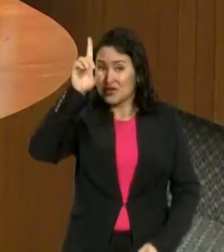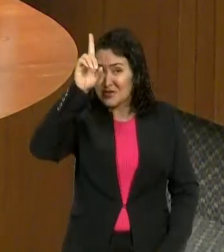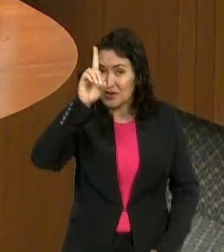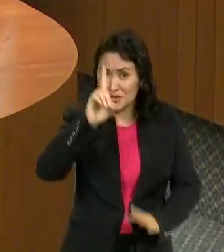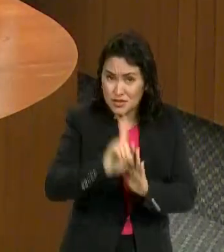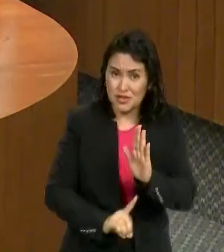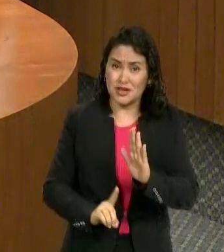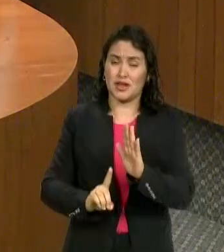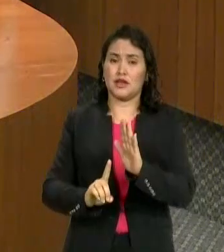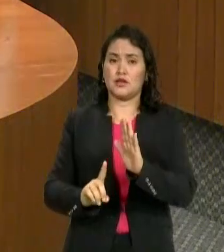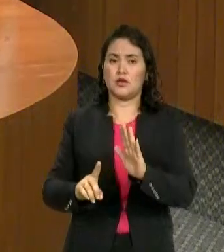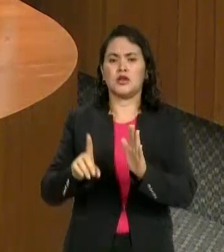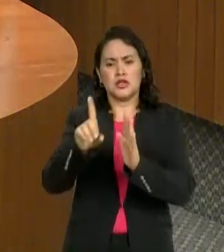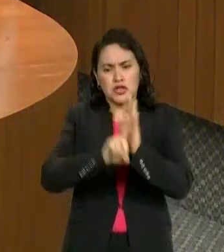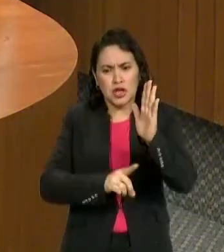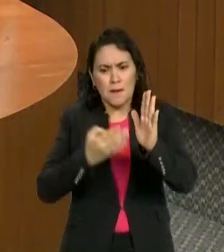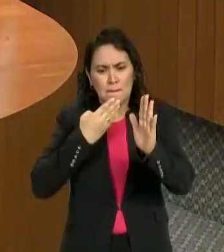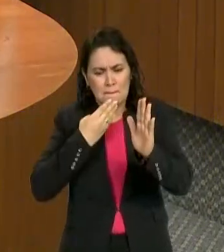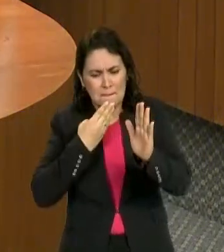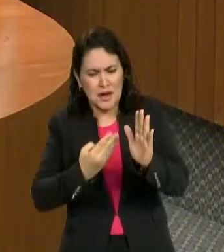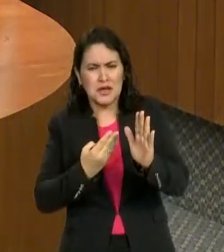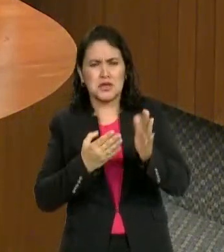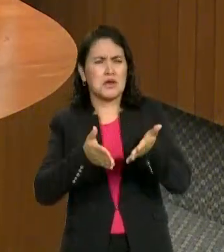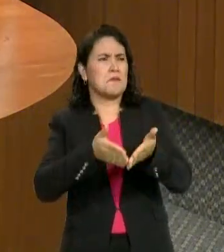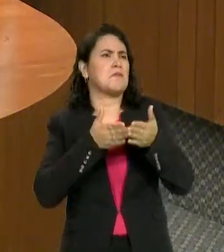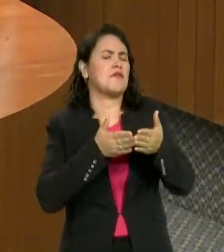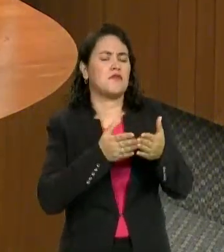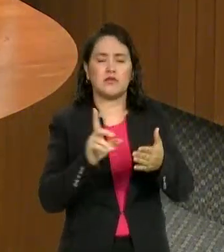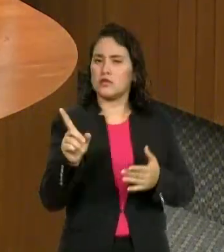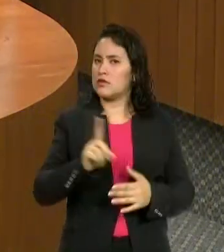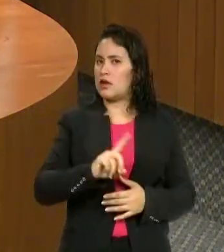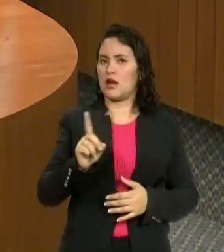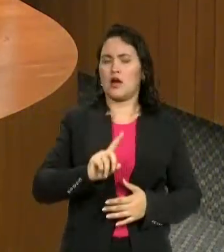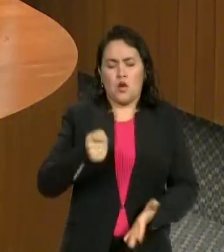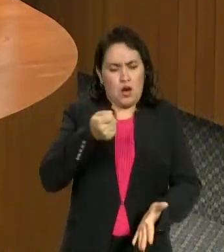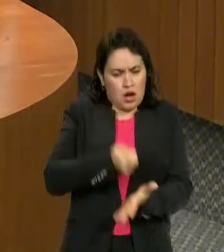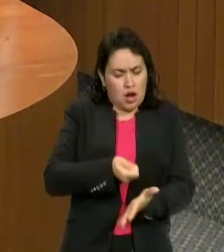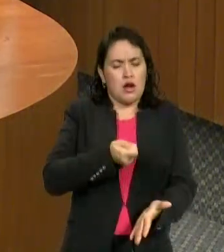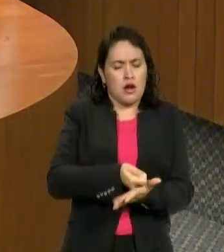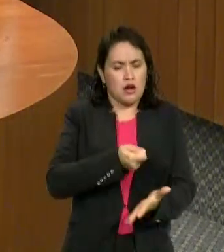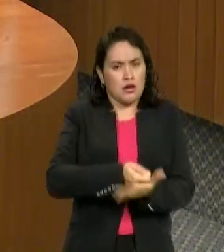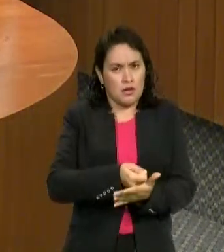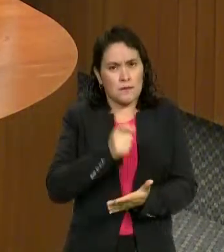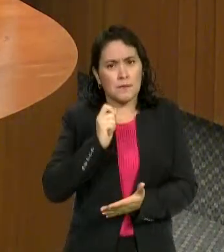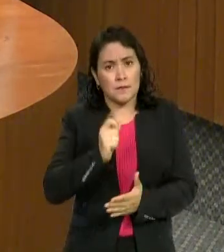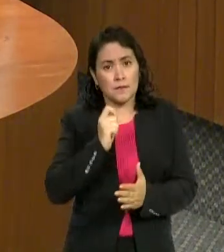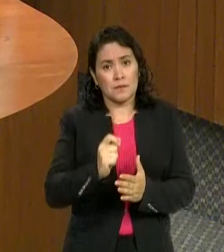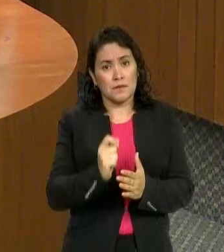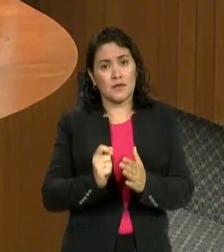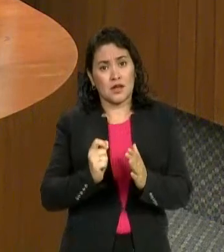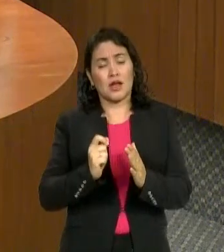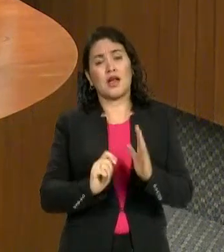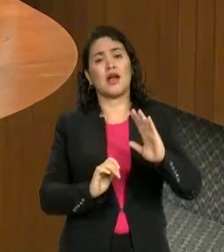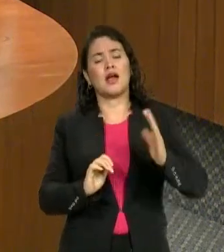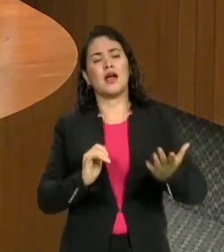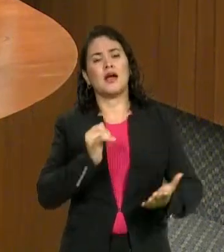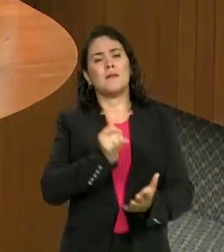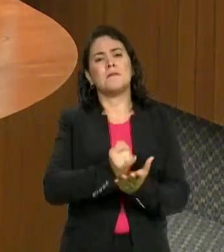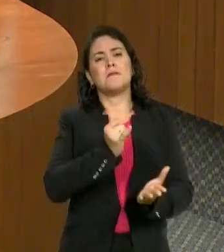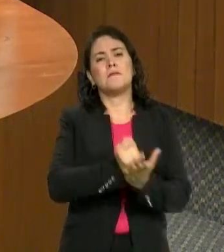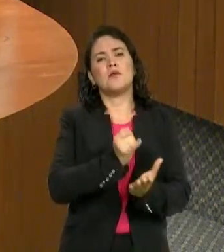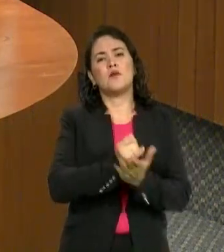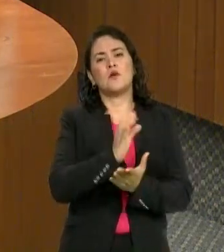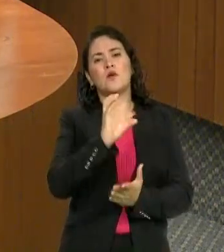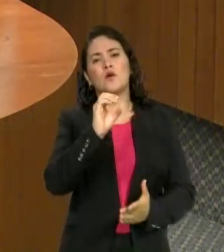não se pede, direito não se bajula. Eu exijo que essa taxa de conveniência dessas empresas